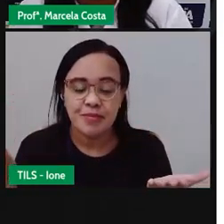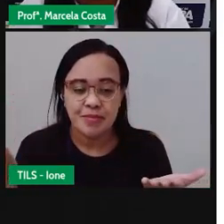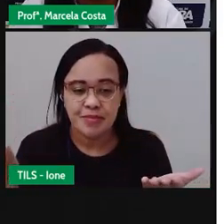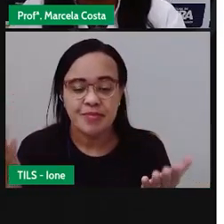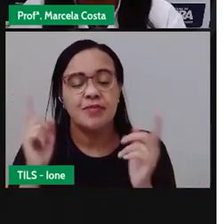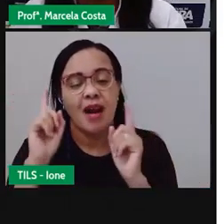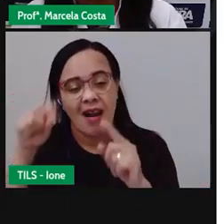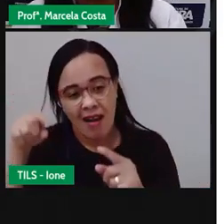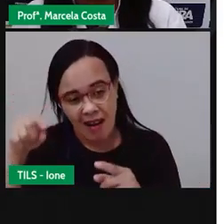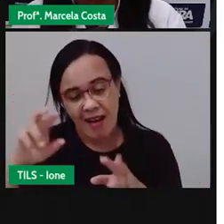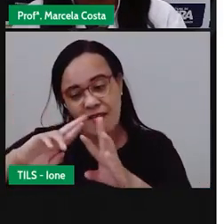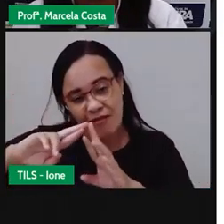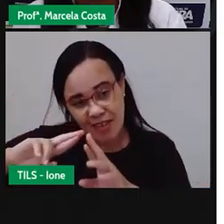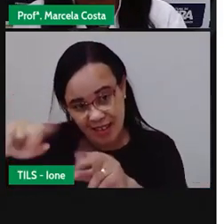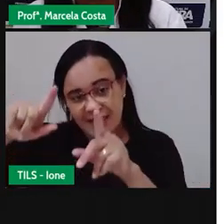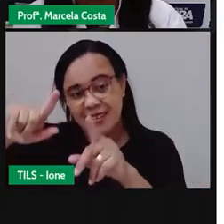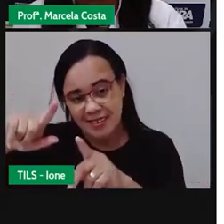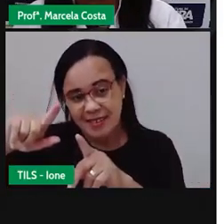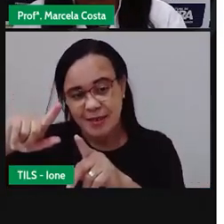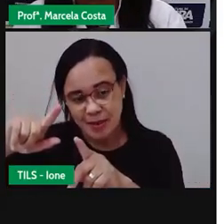É diferente, não é isso?